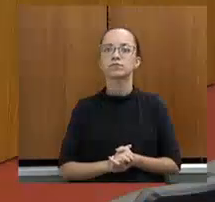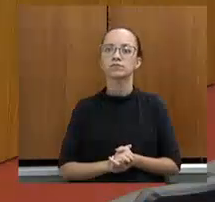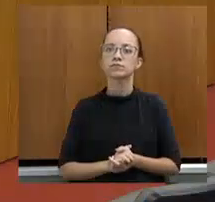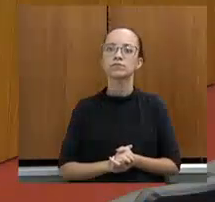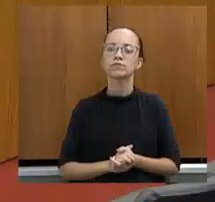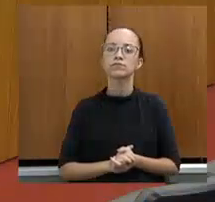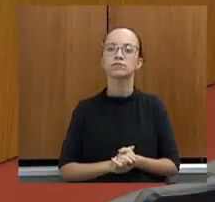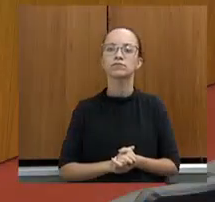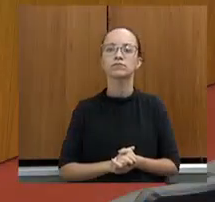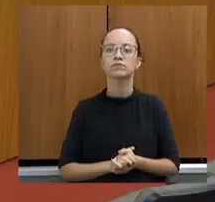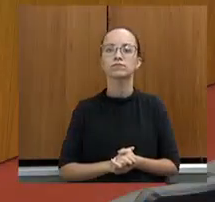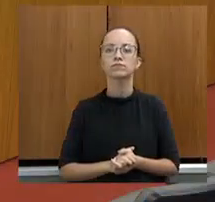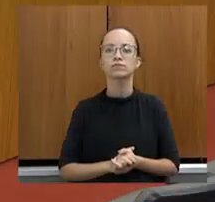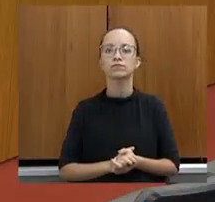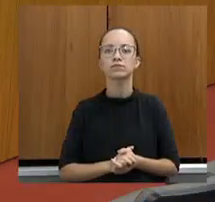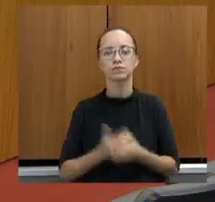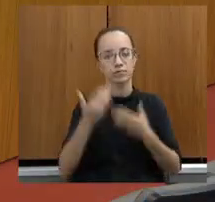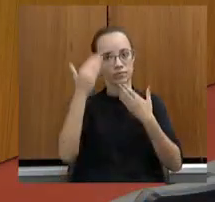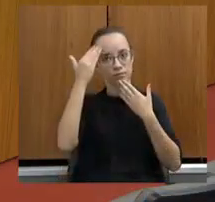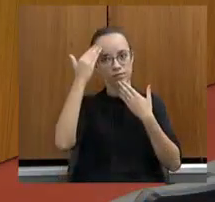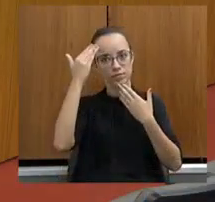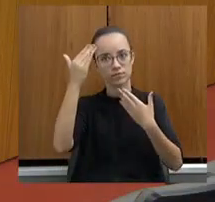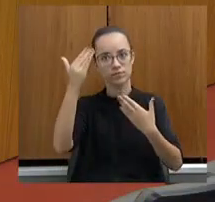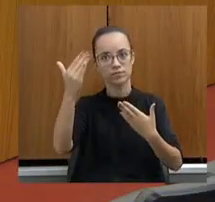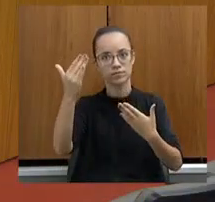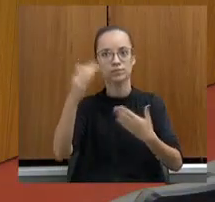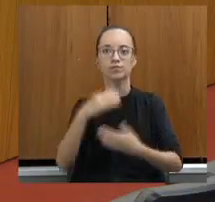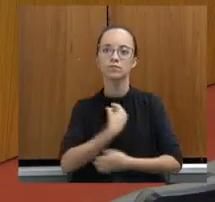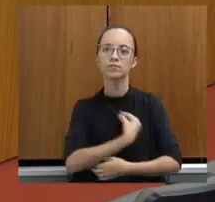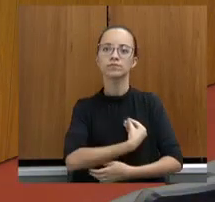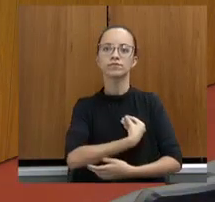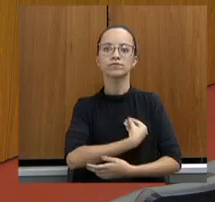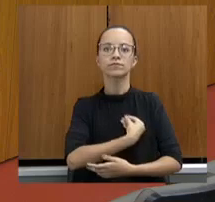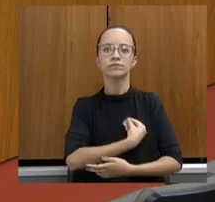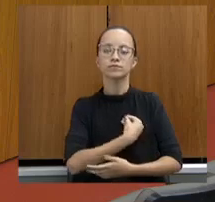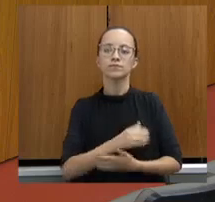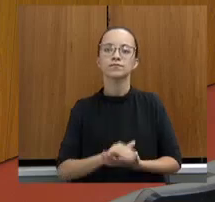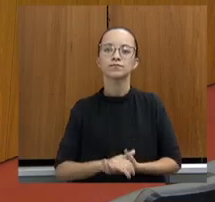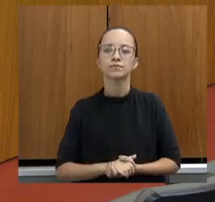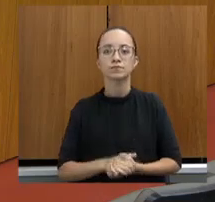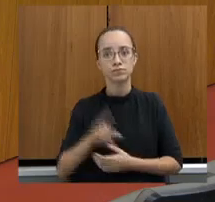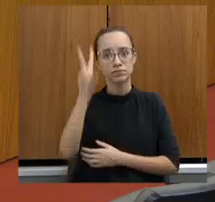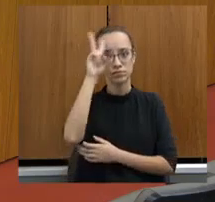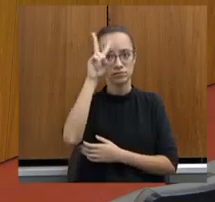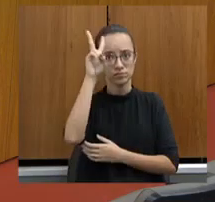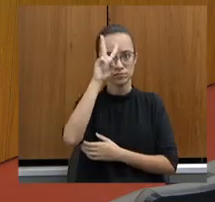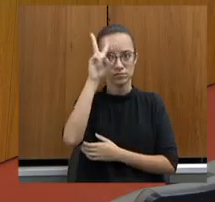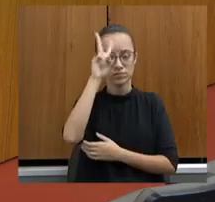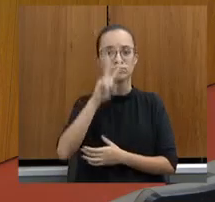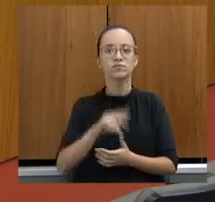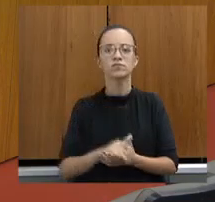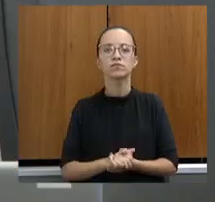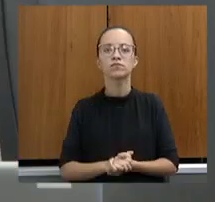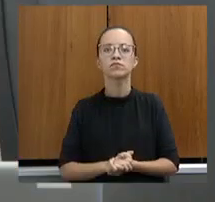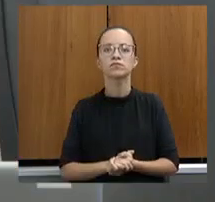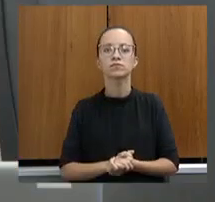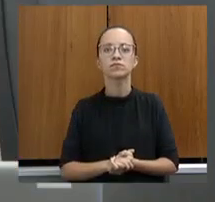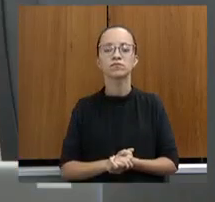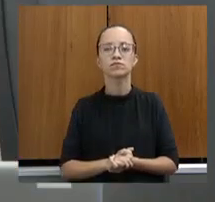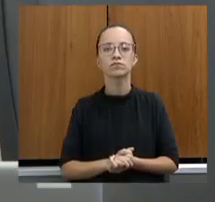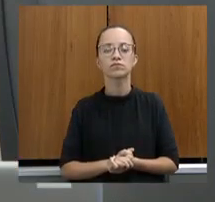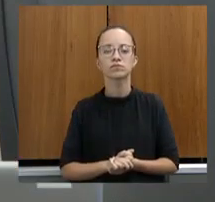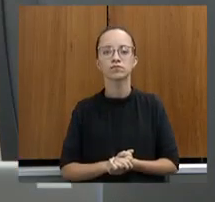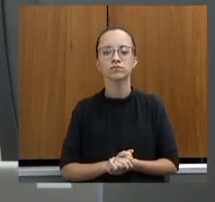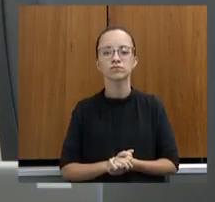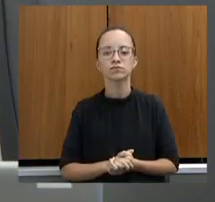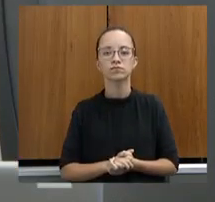Deputado também pela participação Lembrando aqui como ressaltou aqui